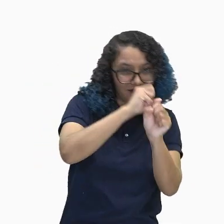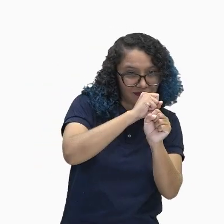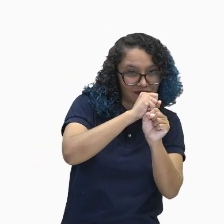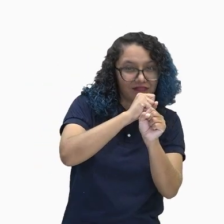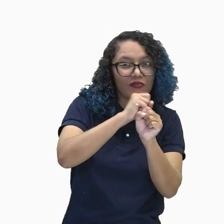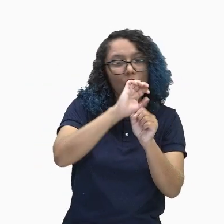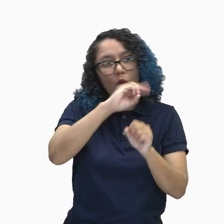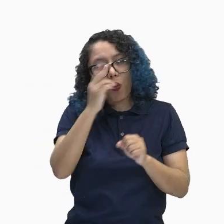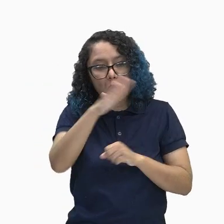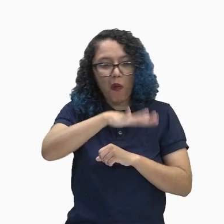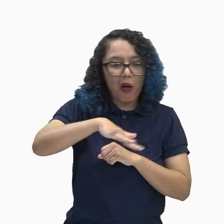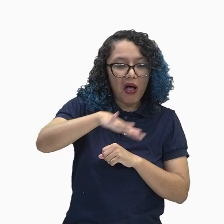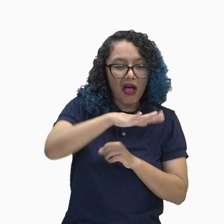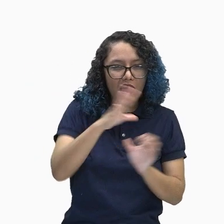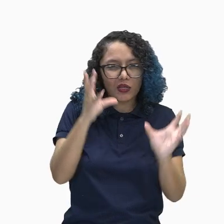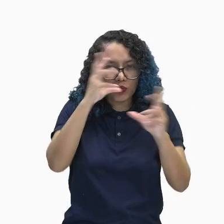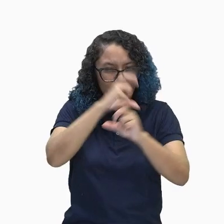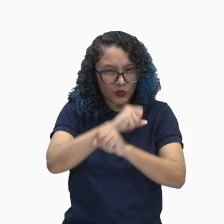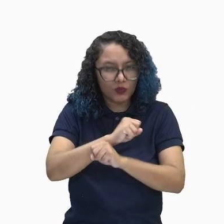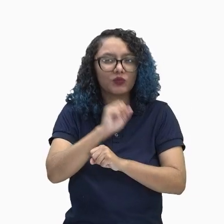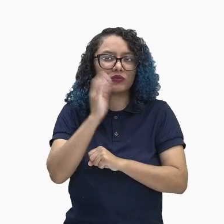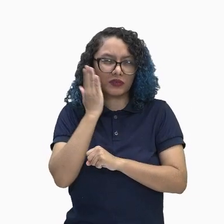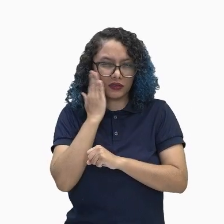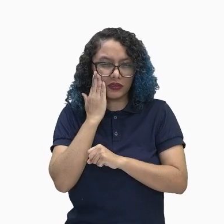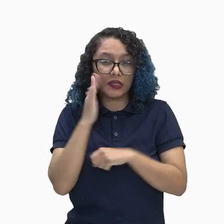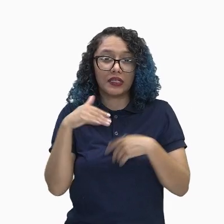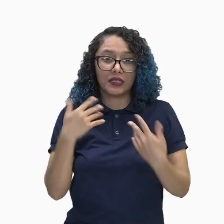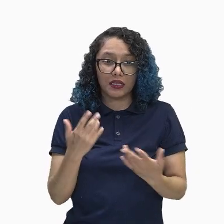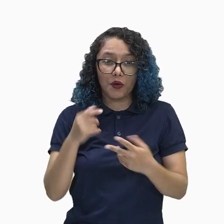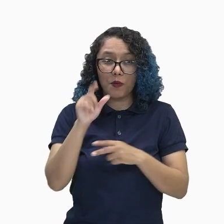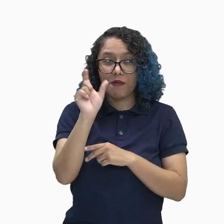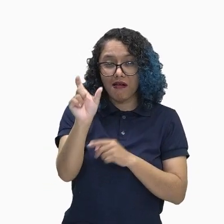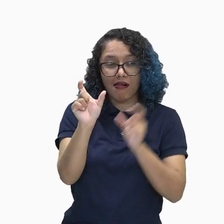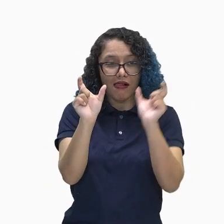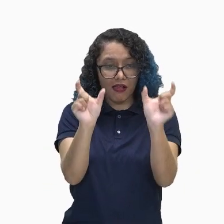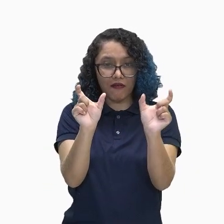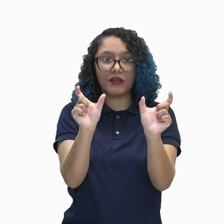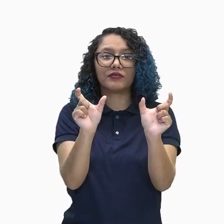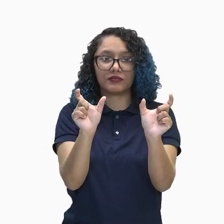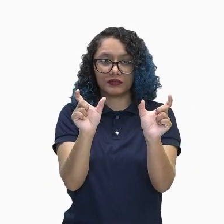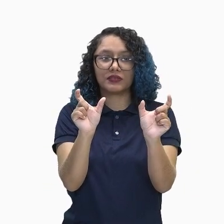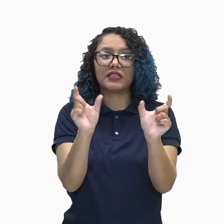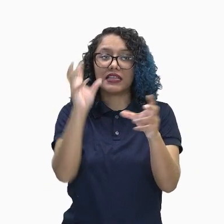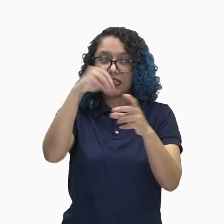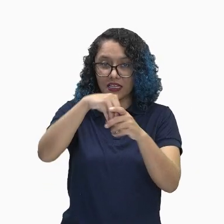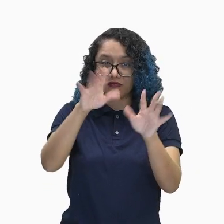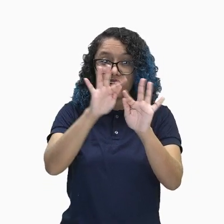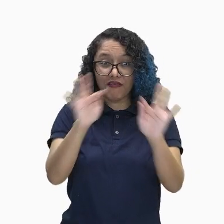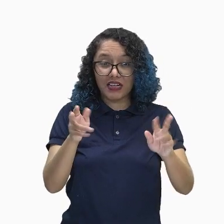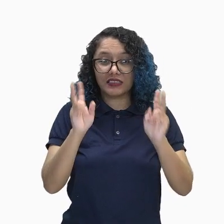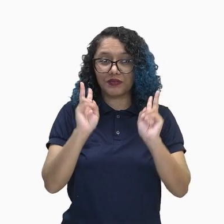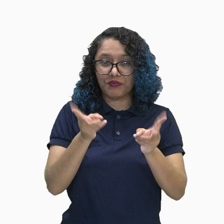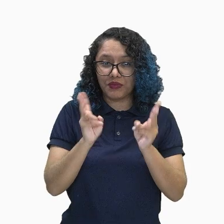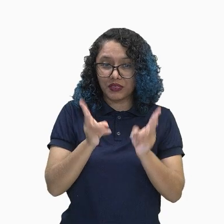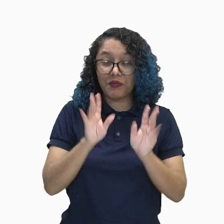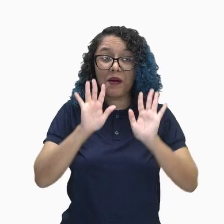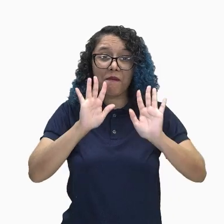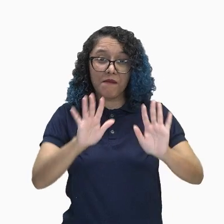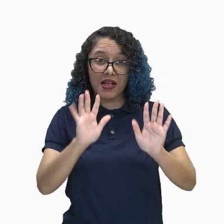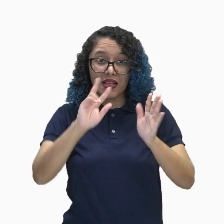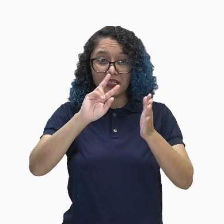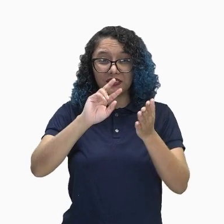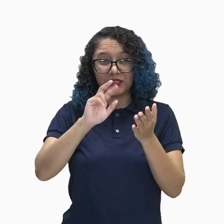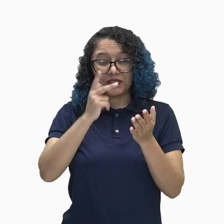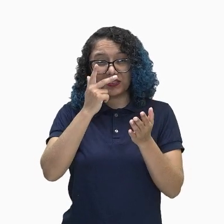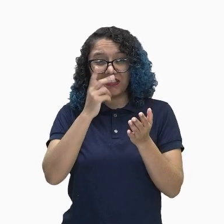ambiente é escuro. Então, observe que eu tenho as duas palavras na mesma frase, dando esse contraste,